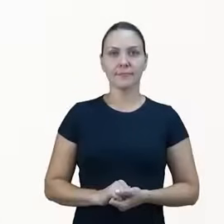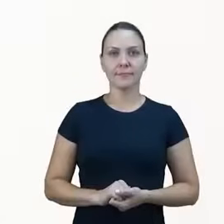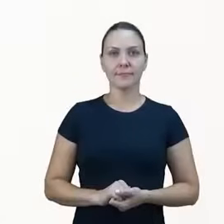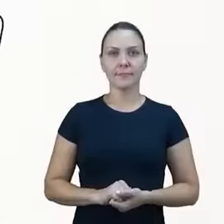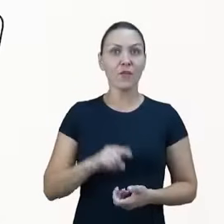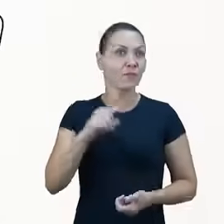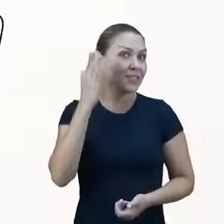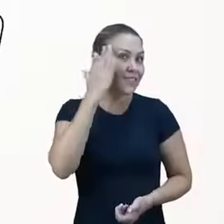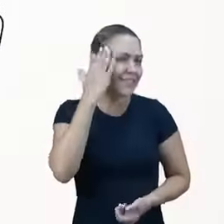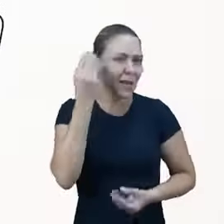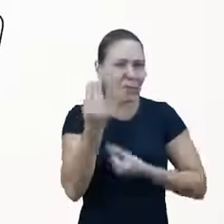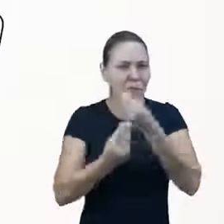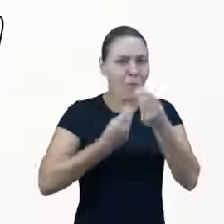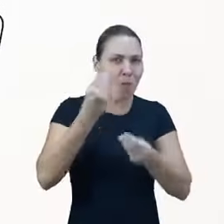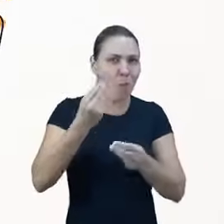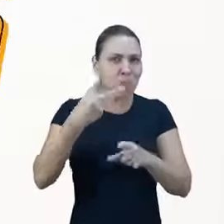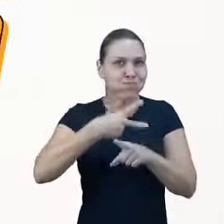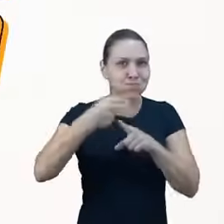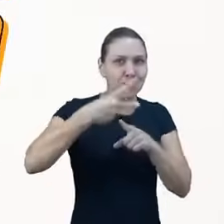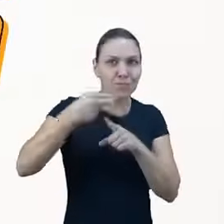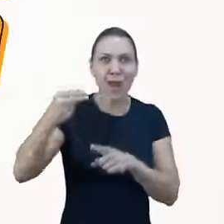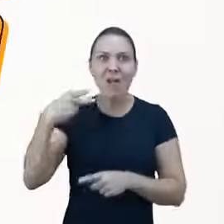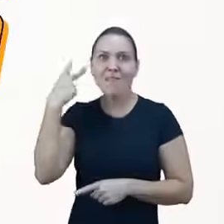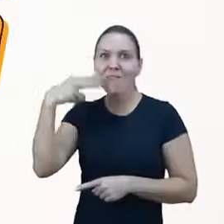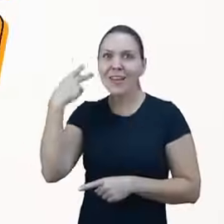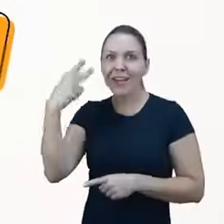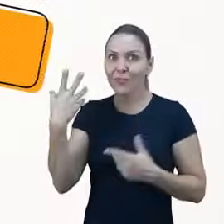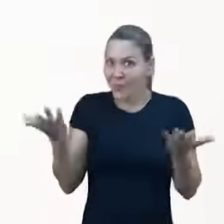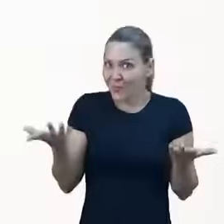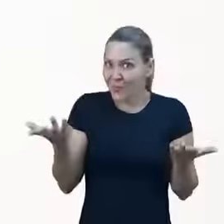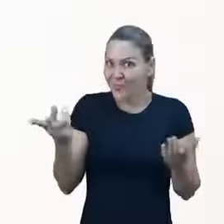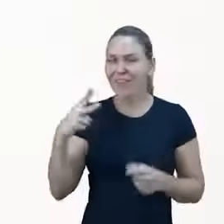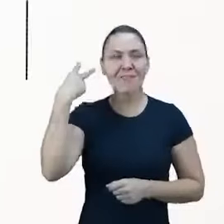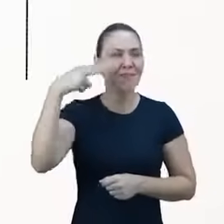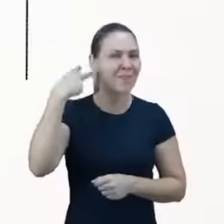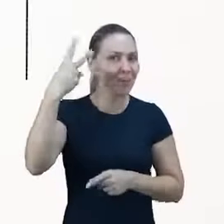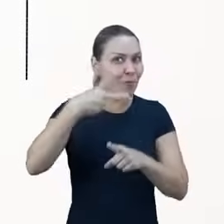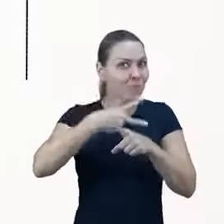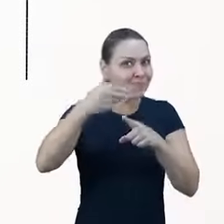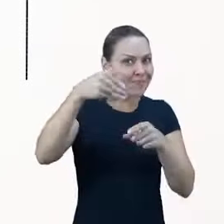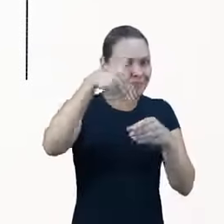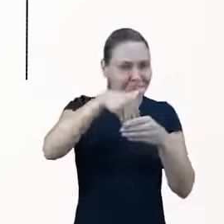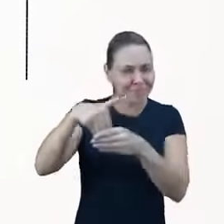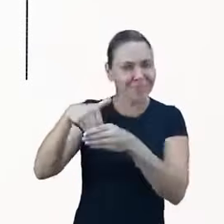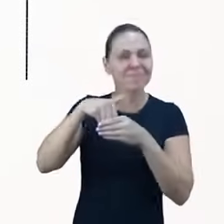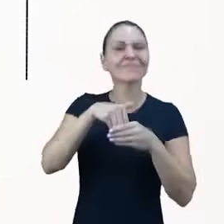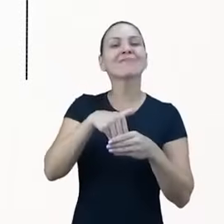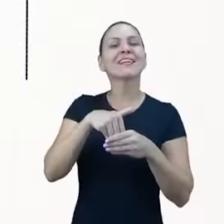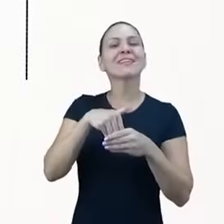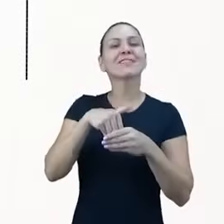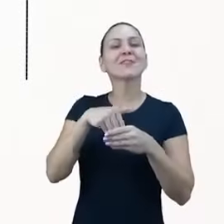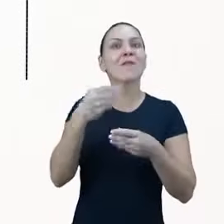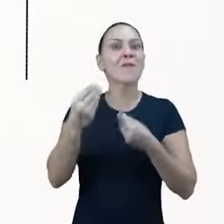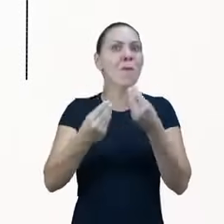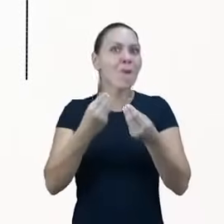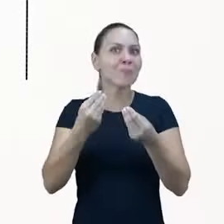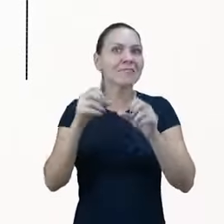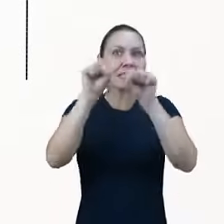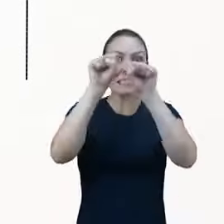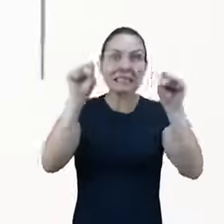Você sabe como são eleitos os vereadores? Os vereadores são eleitos segundo o sistema